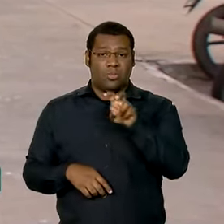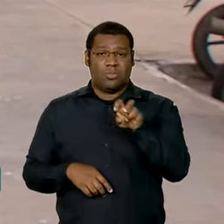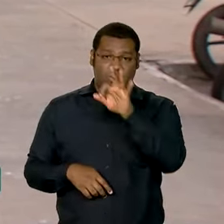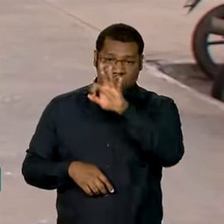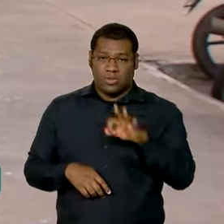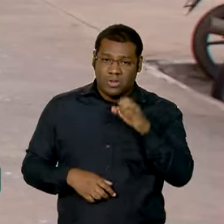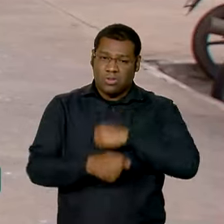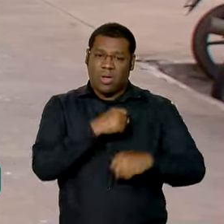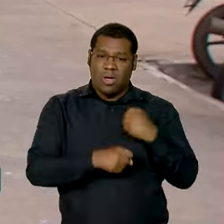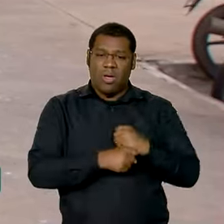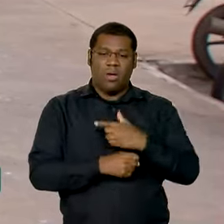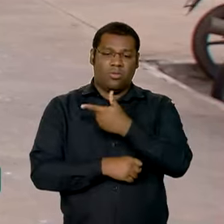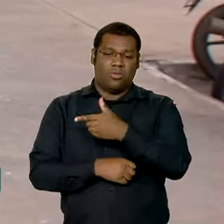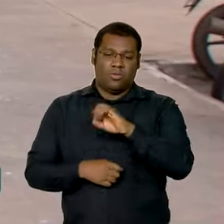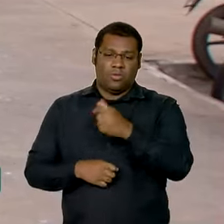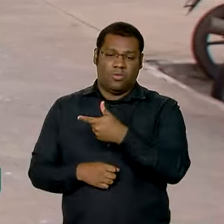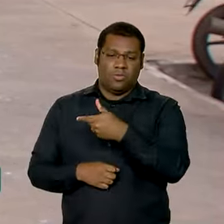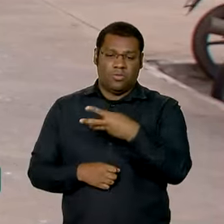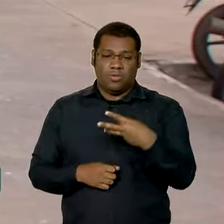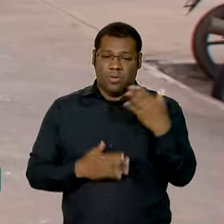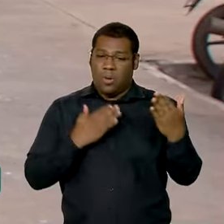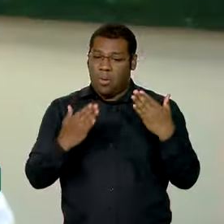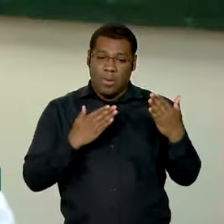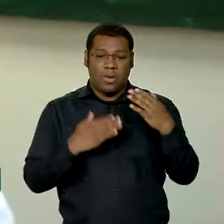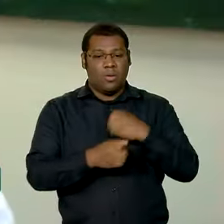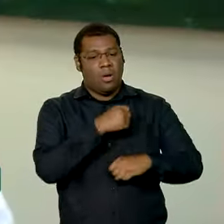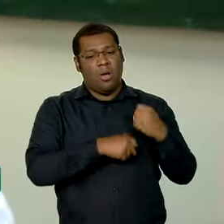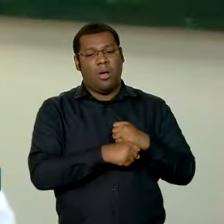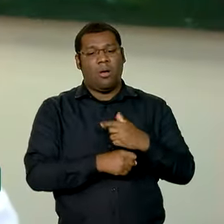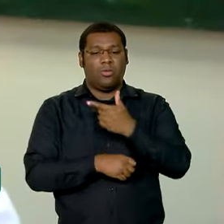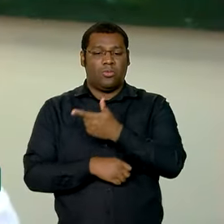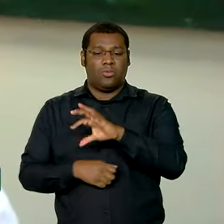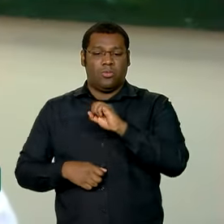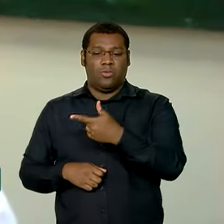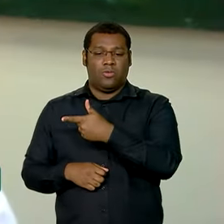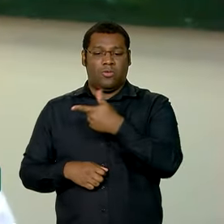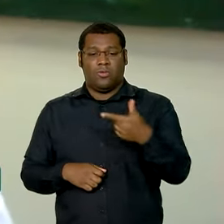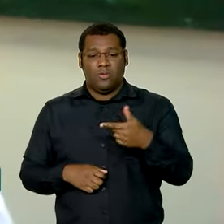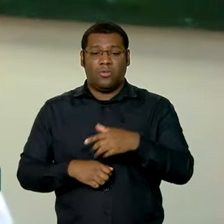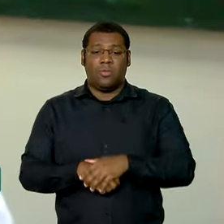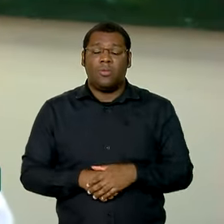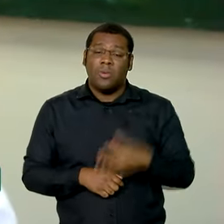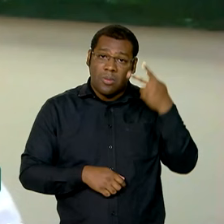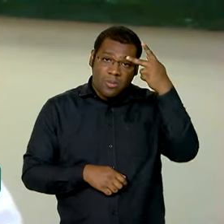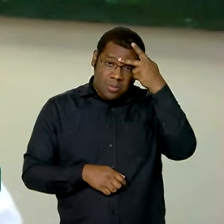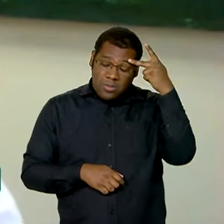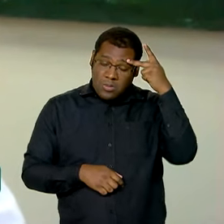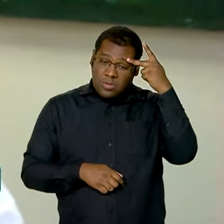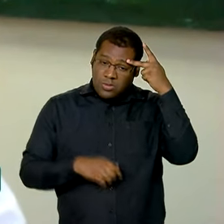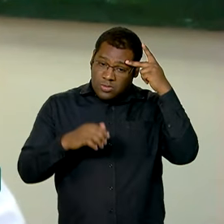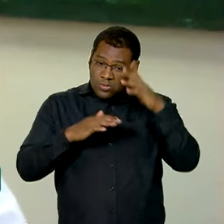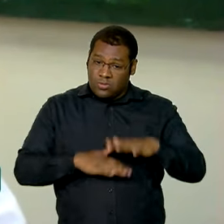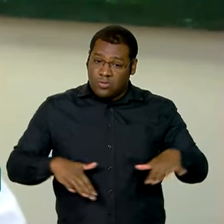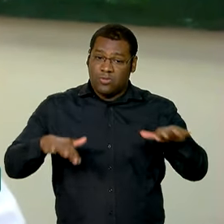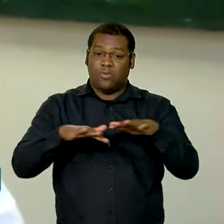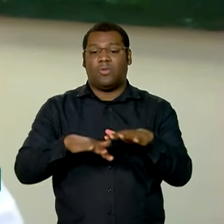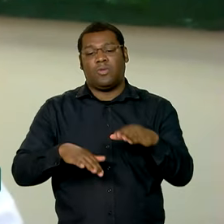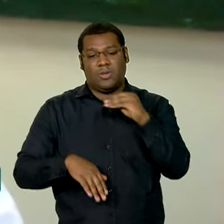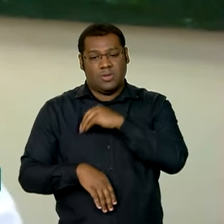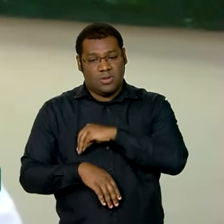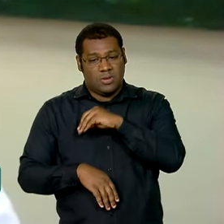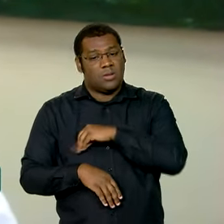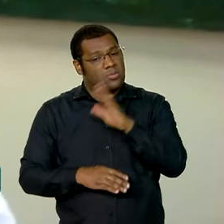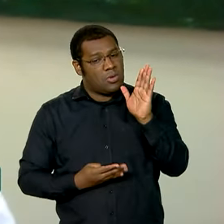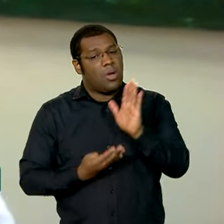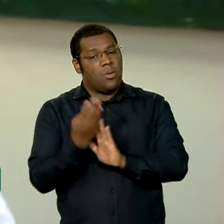2023 comparado com o ano anterior eu diria que é um crescimento para todos você pegar de 5 em